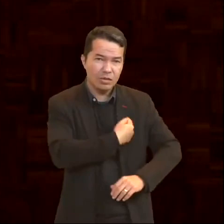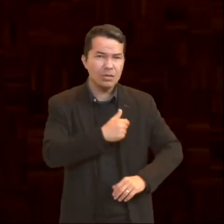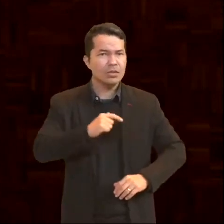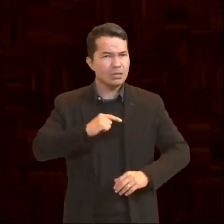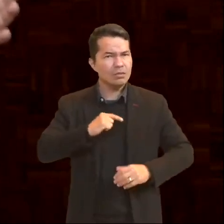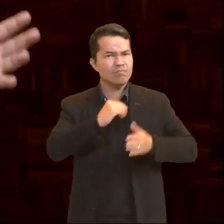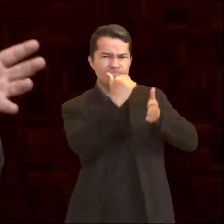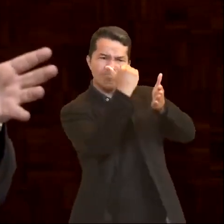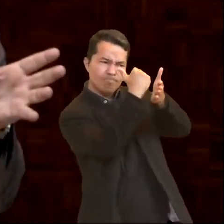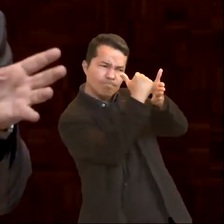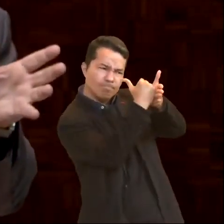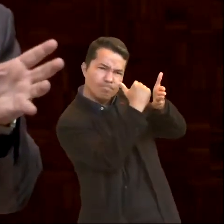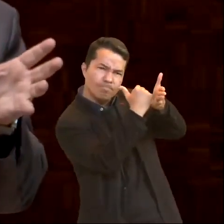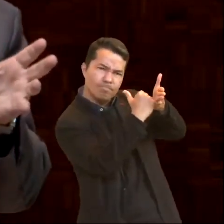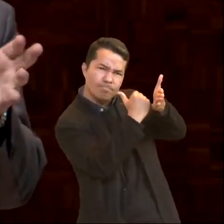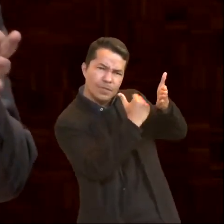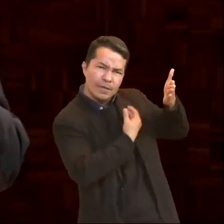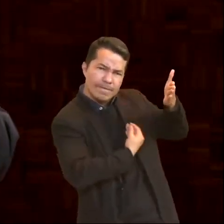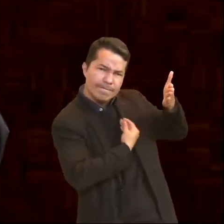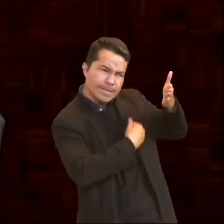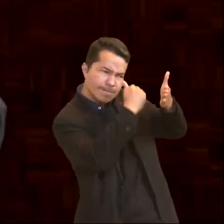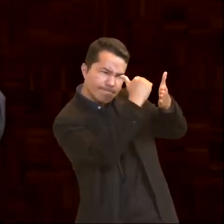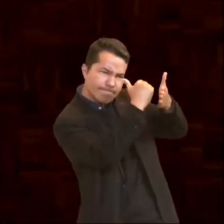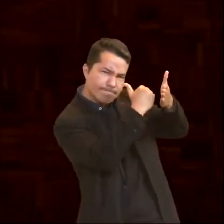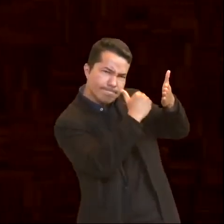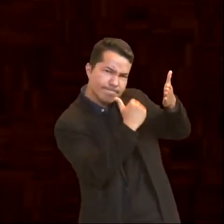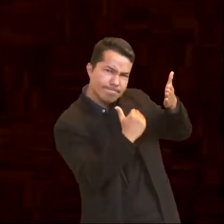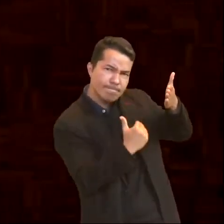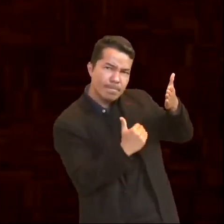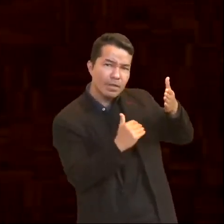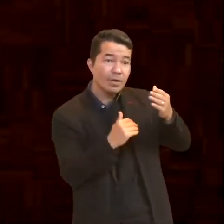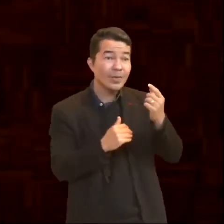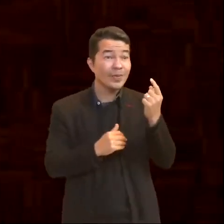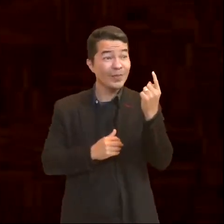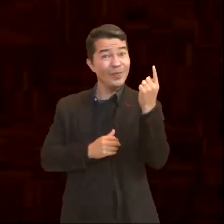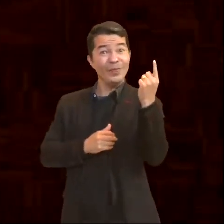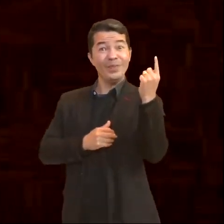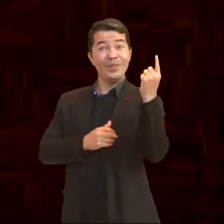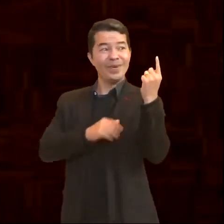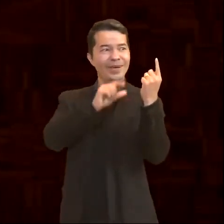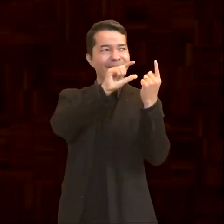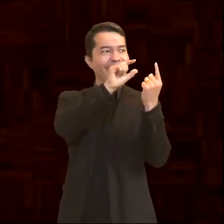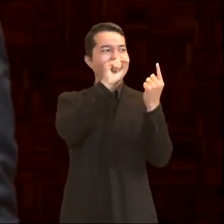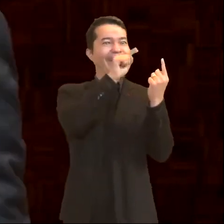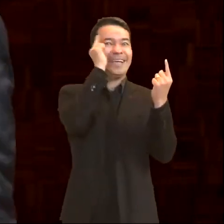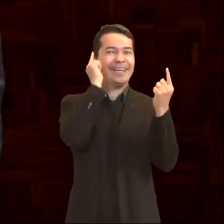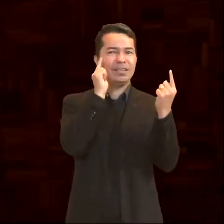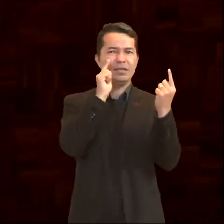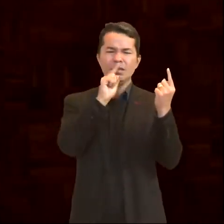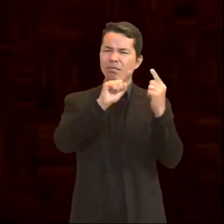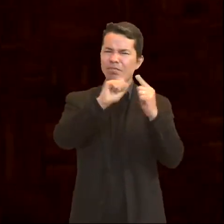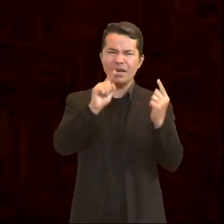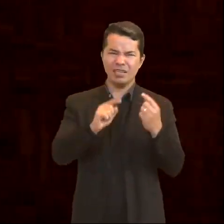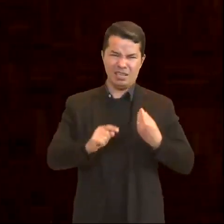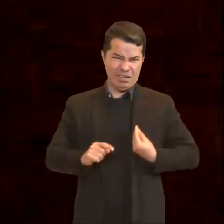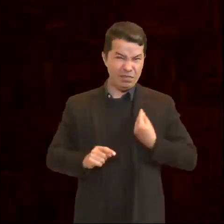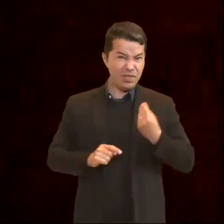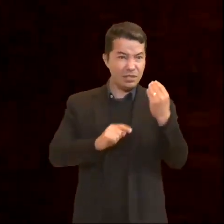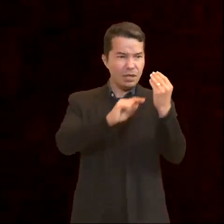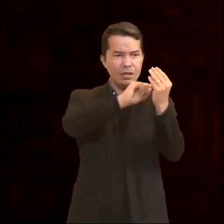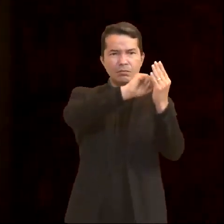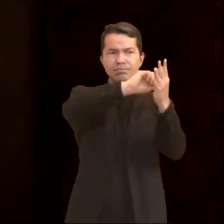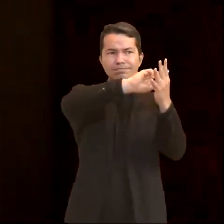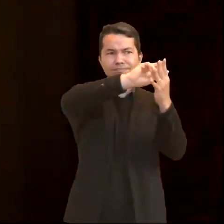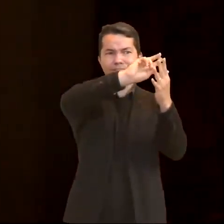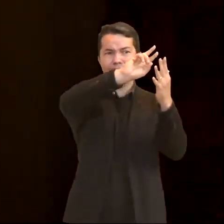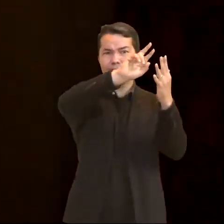de toda a vida, não entram em todos os meandros da vida. E o que a palavra de Deus está dizendo, o que